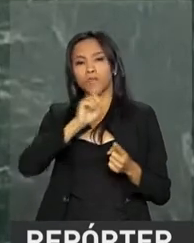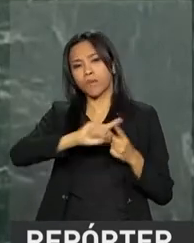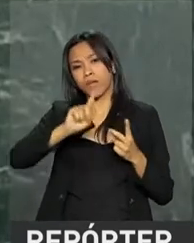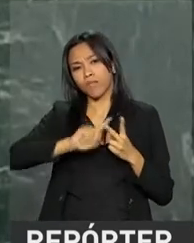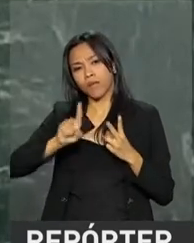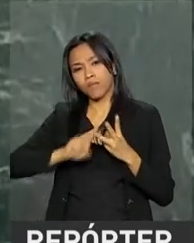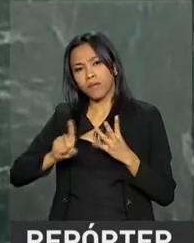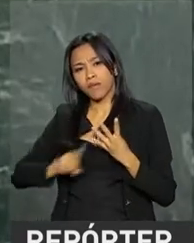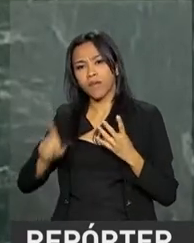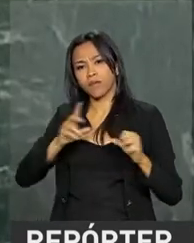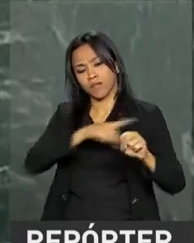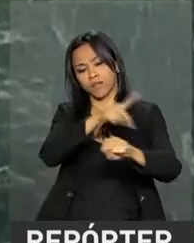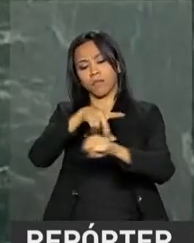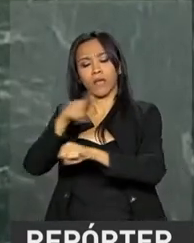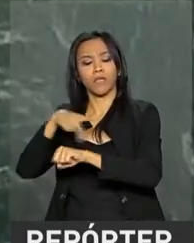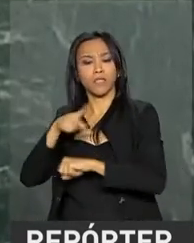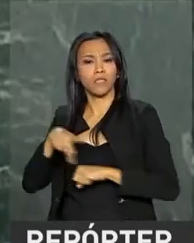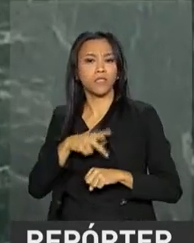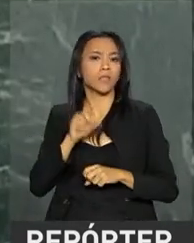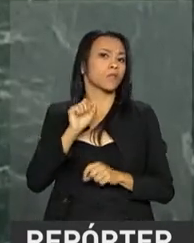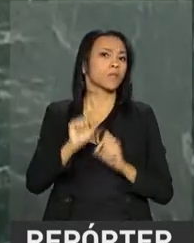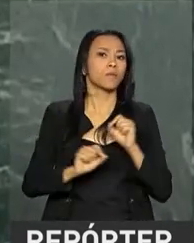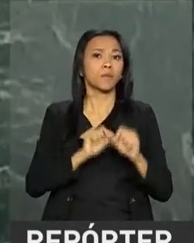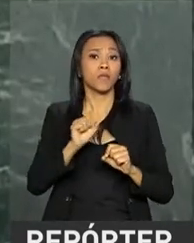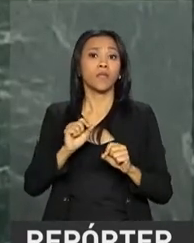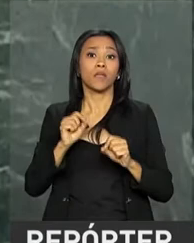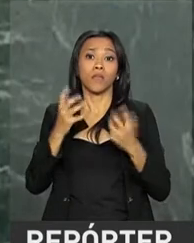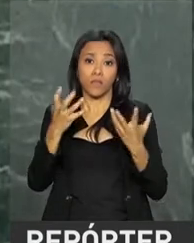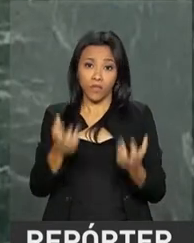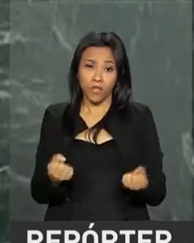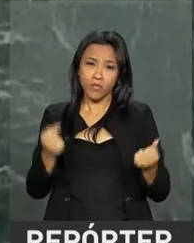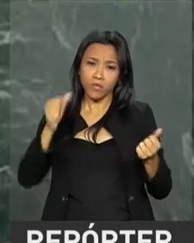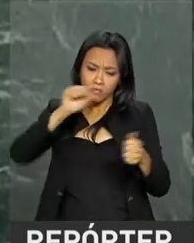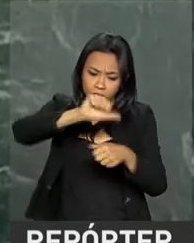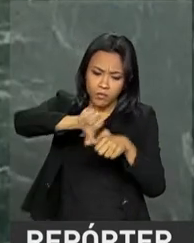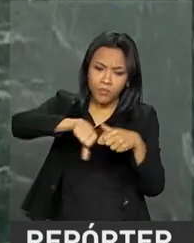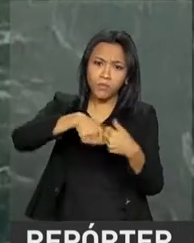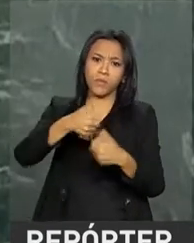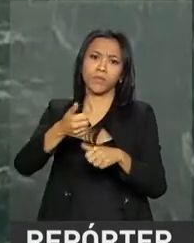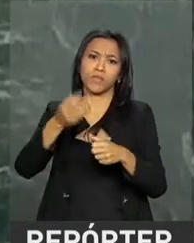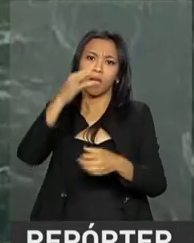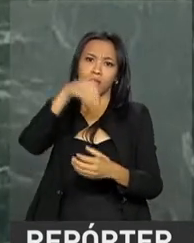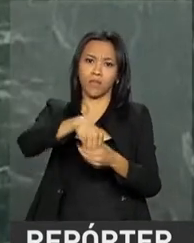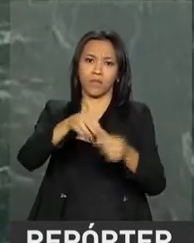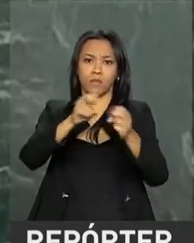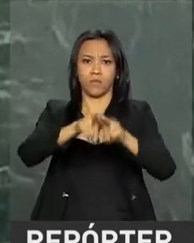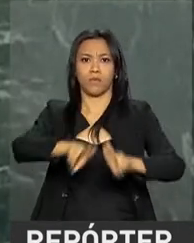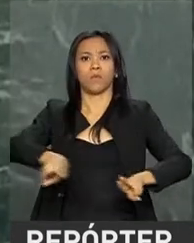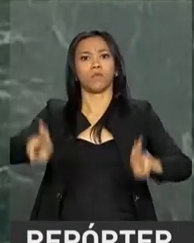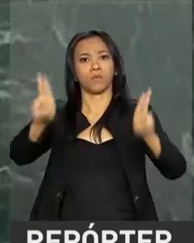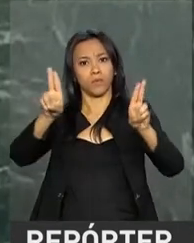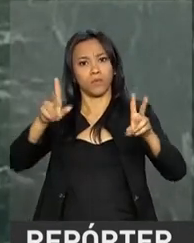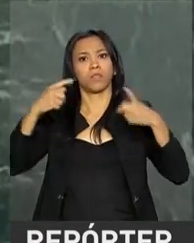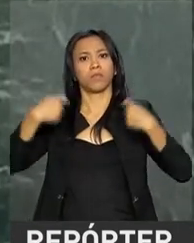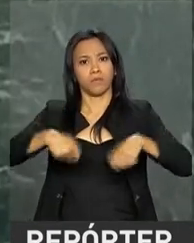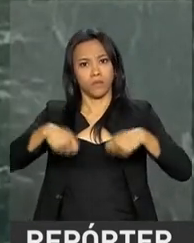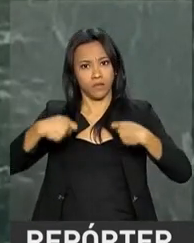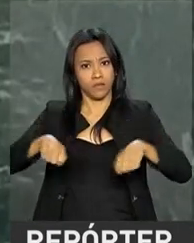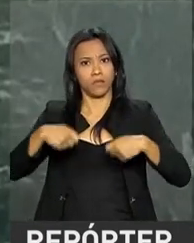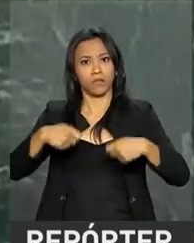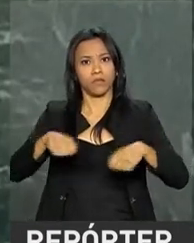países o imperativo e reformar as nações unidas é particularmente necessário